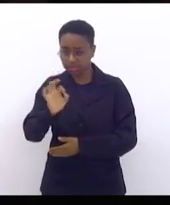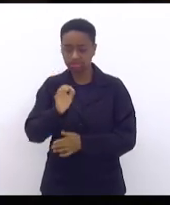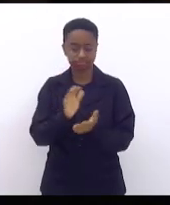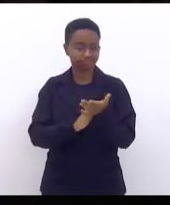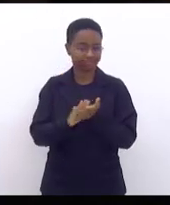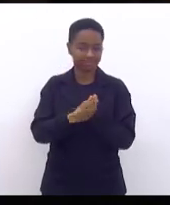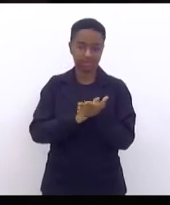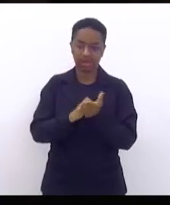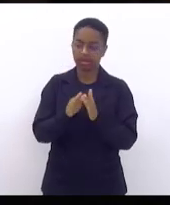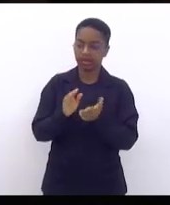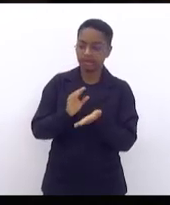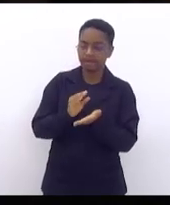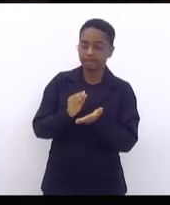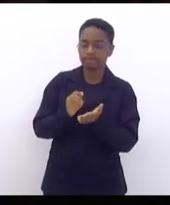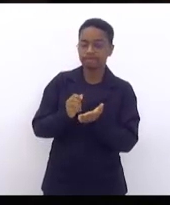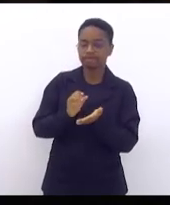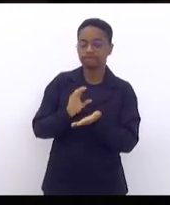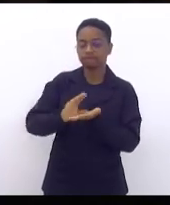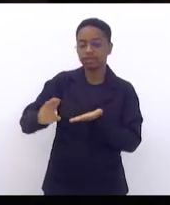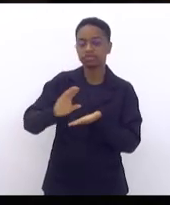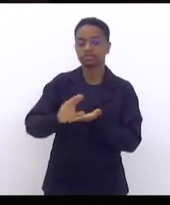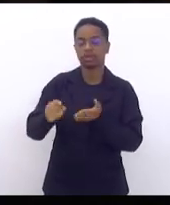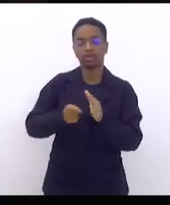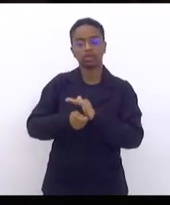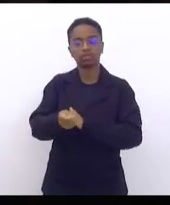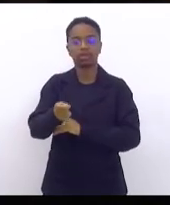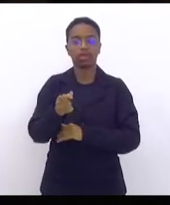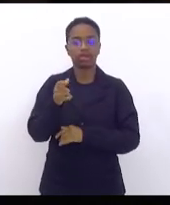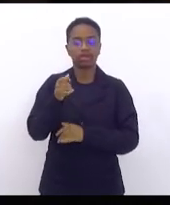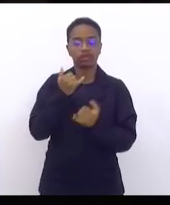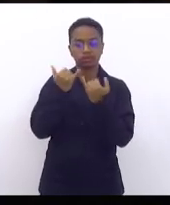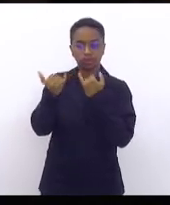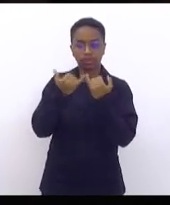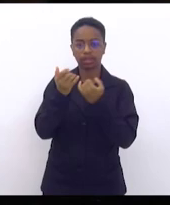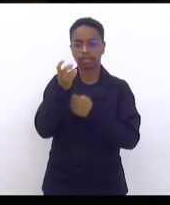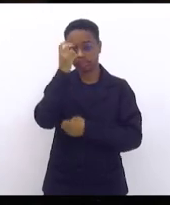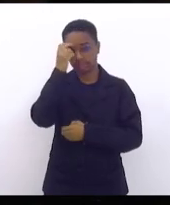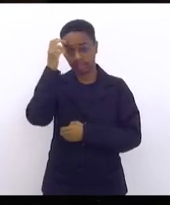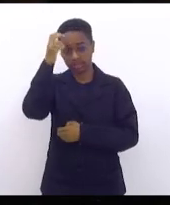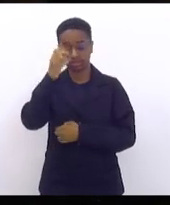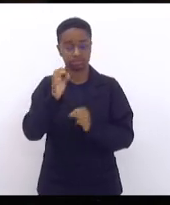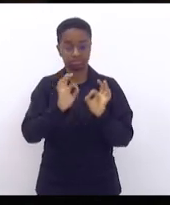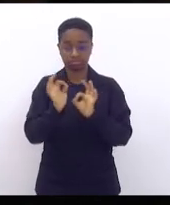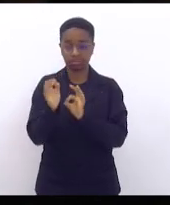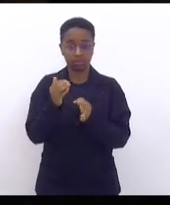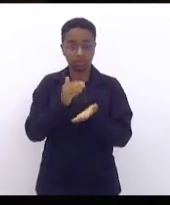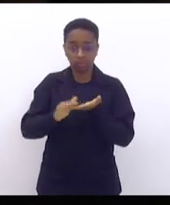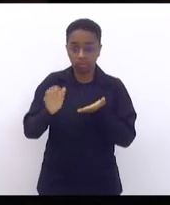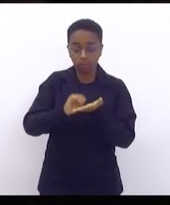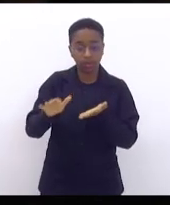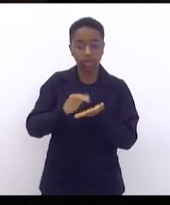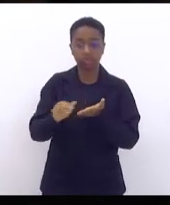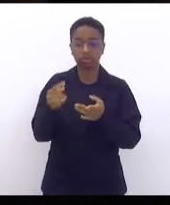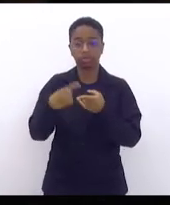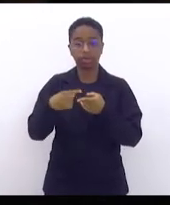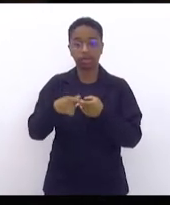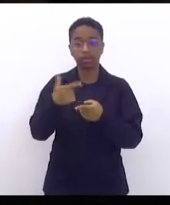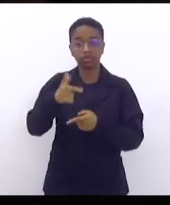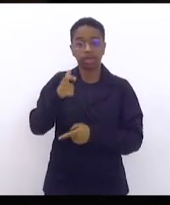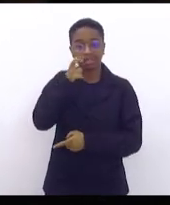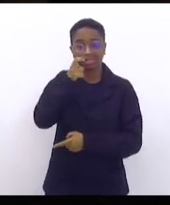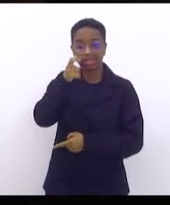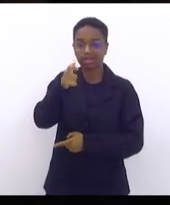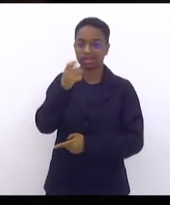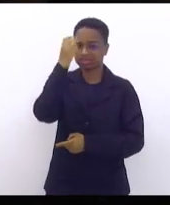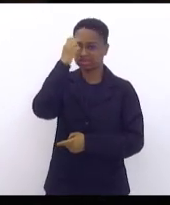em informação e inteligência. Não gastou, não investiu, porque não interessa ter inteligência.